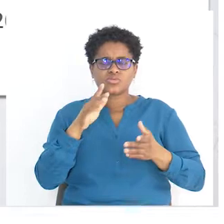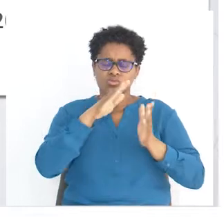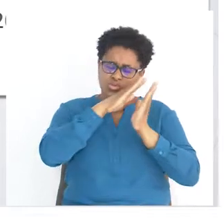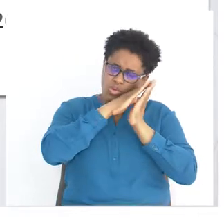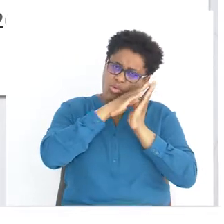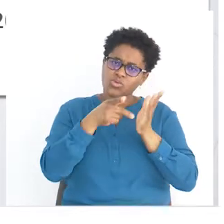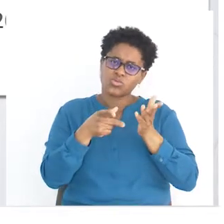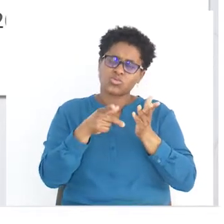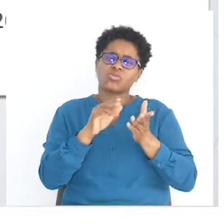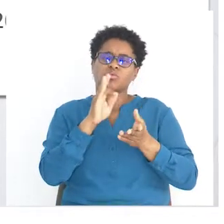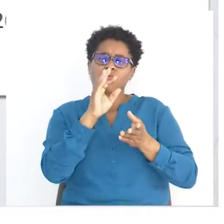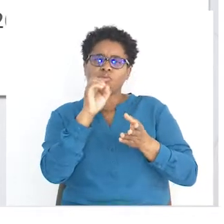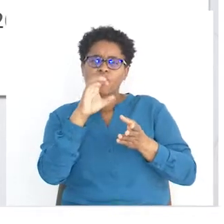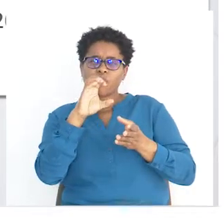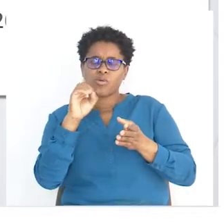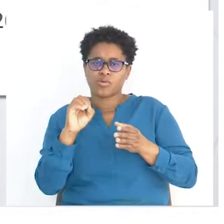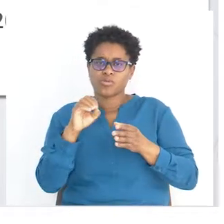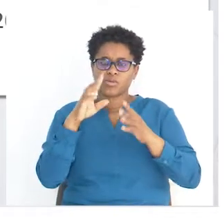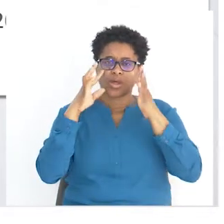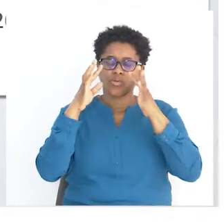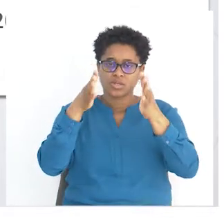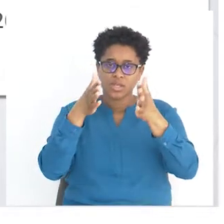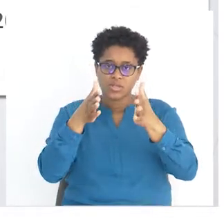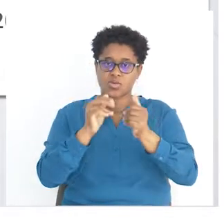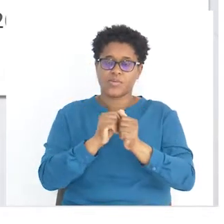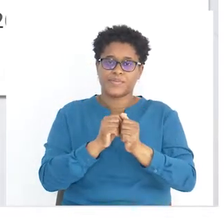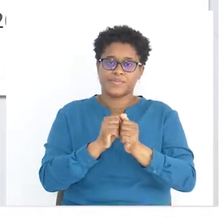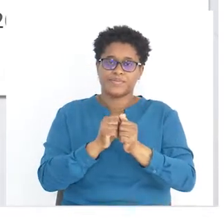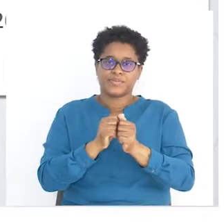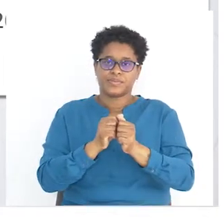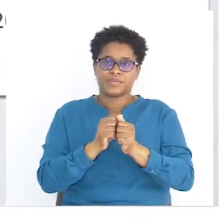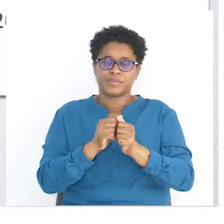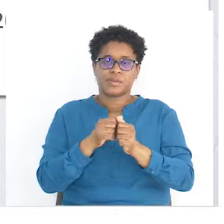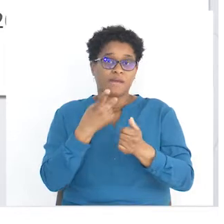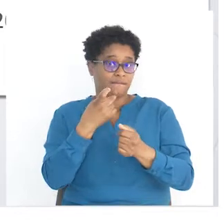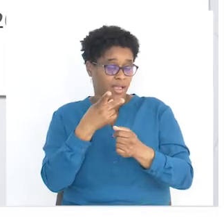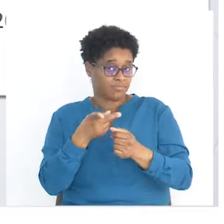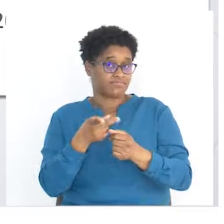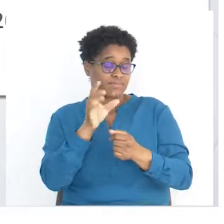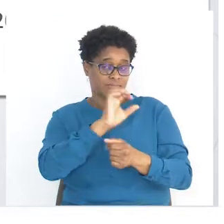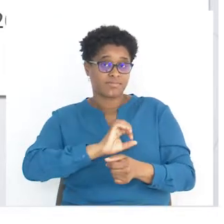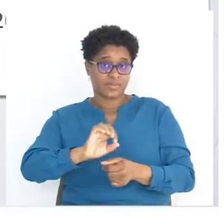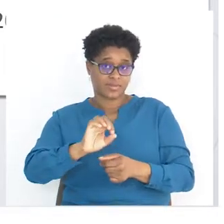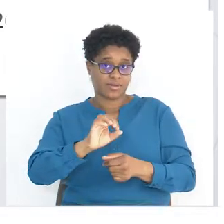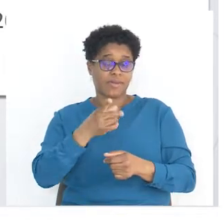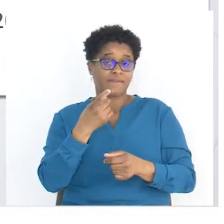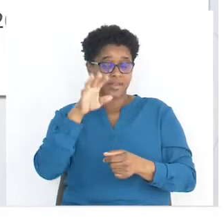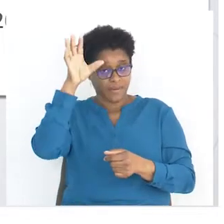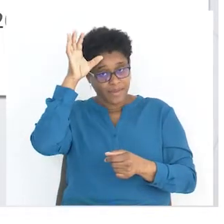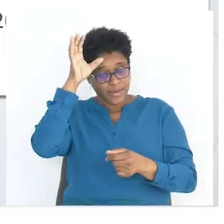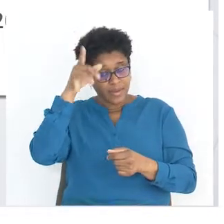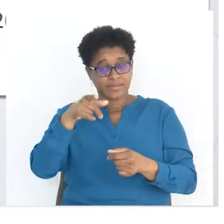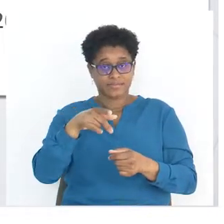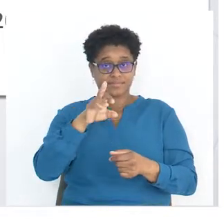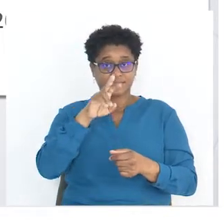sono, do foco e na concentração. A sua ausência nota-se na falta da capacidade